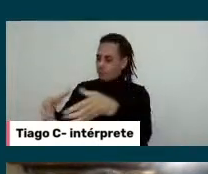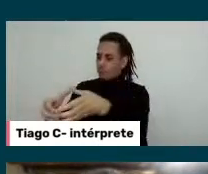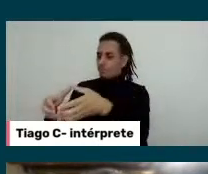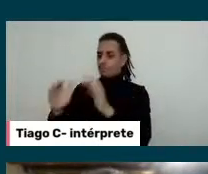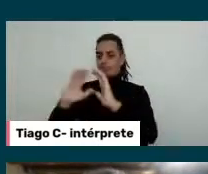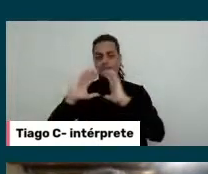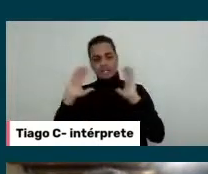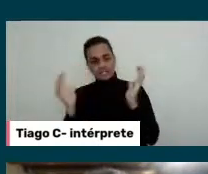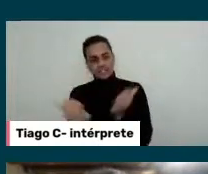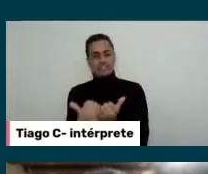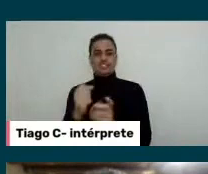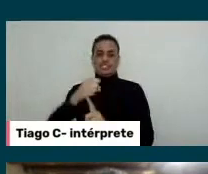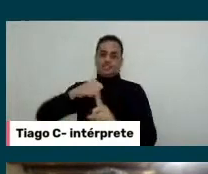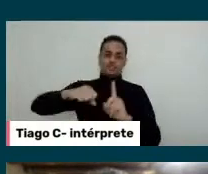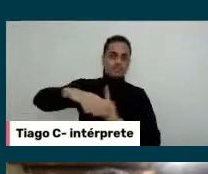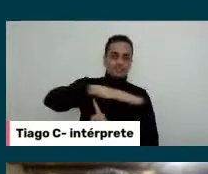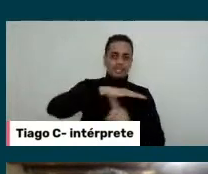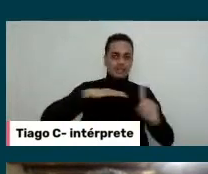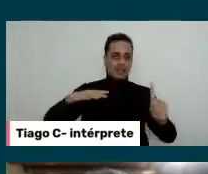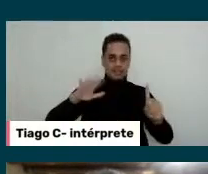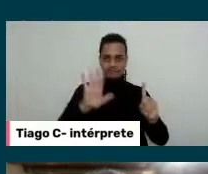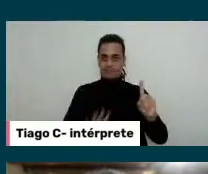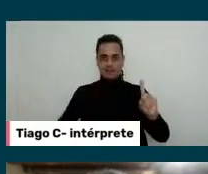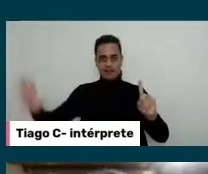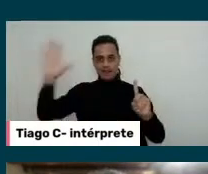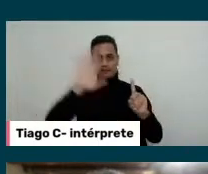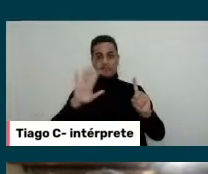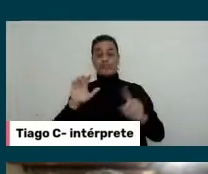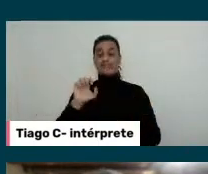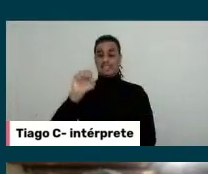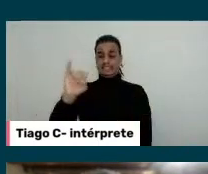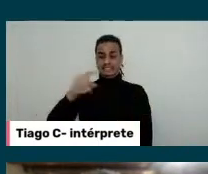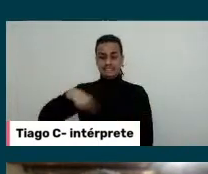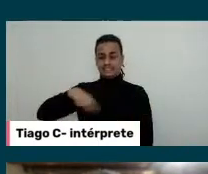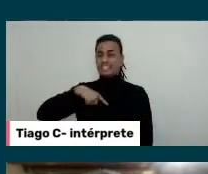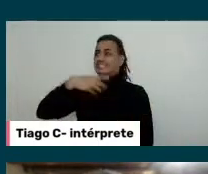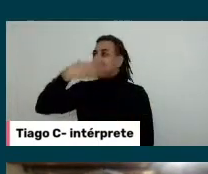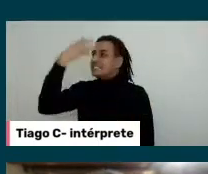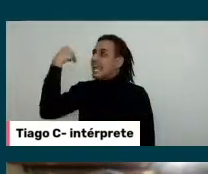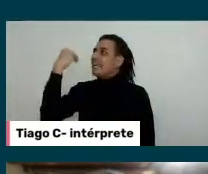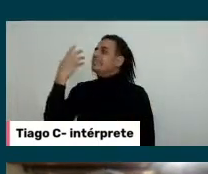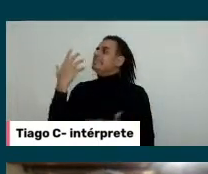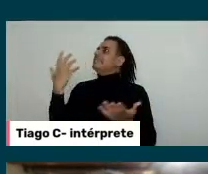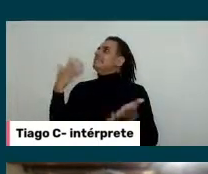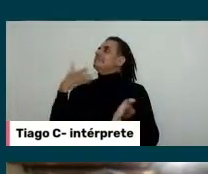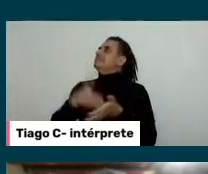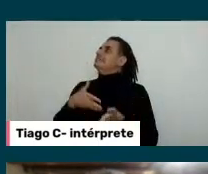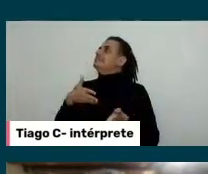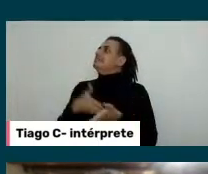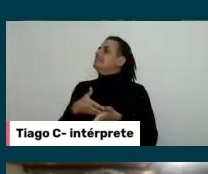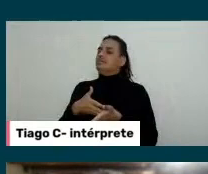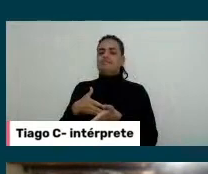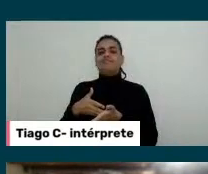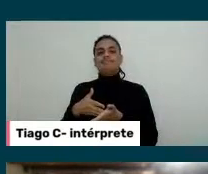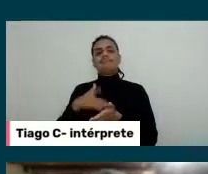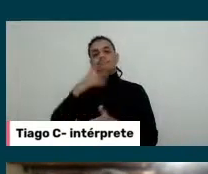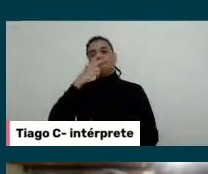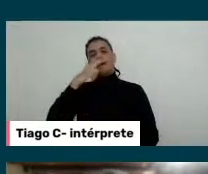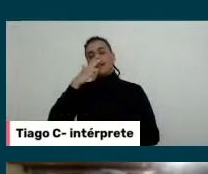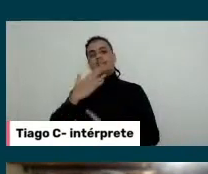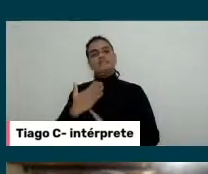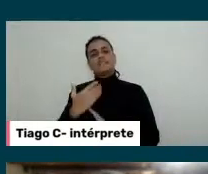para a sociedade como um todo. Quando a gente esquece disso, é muito difícil que uma tecnologia respeite